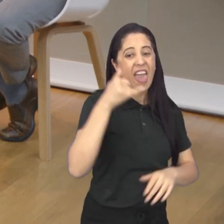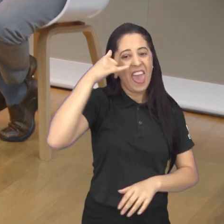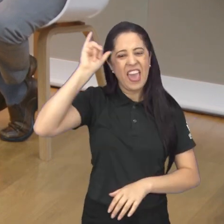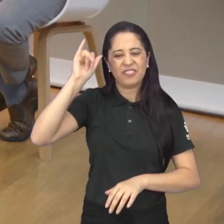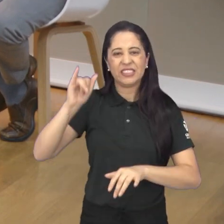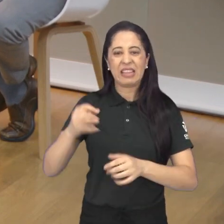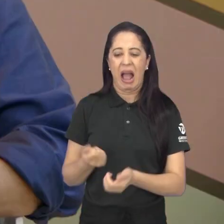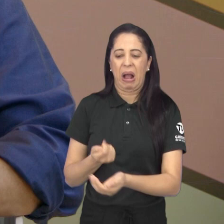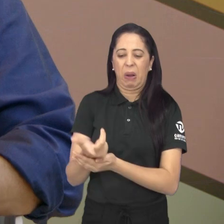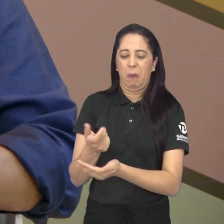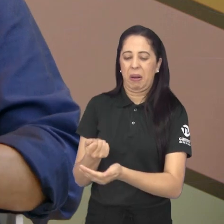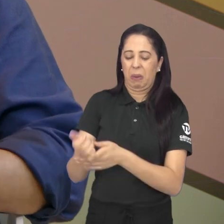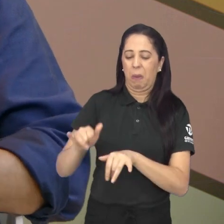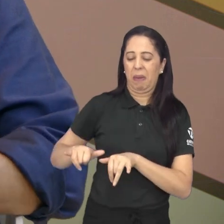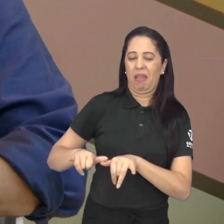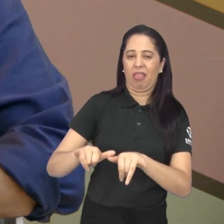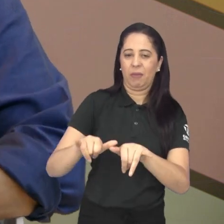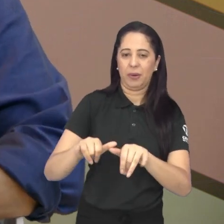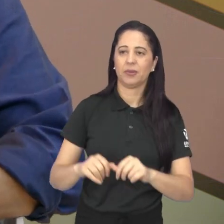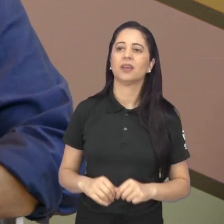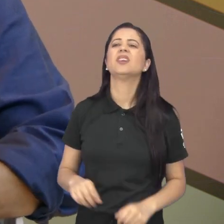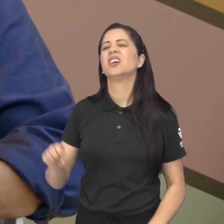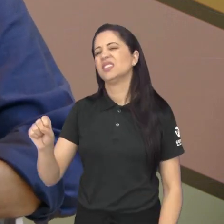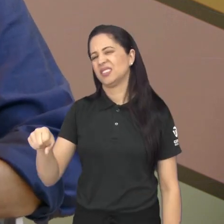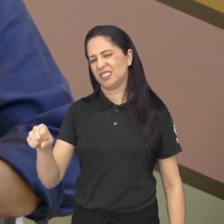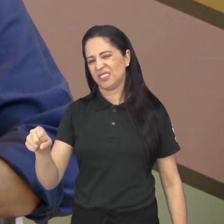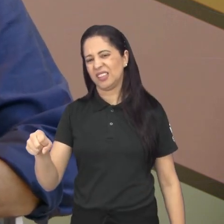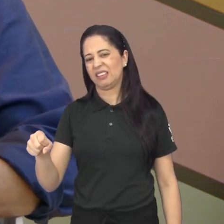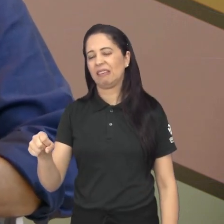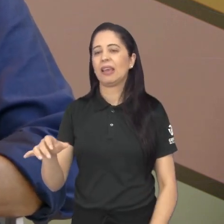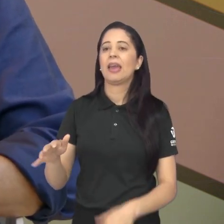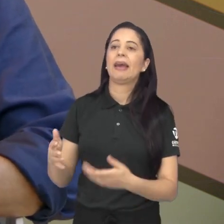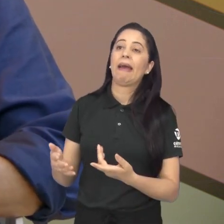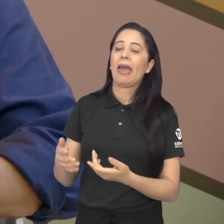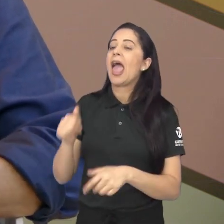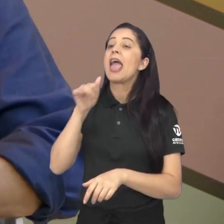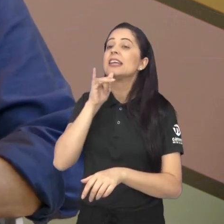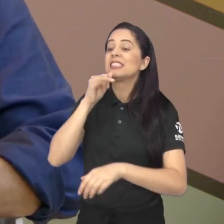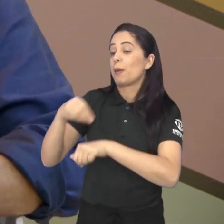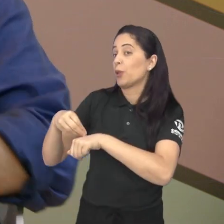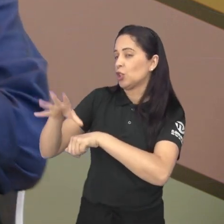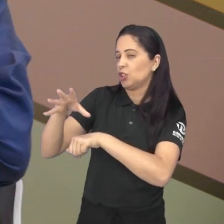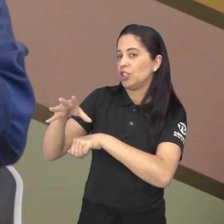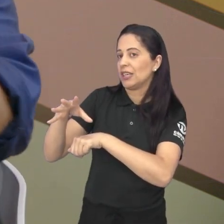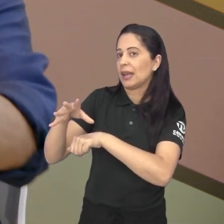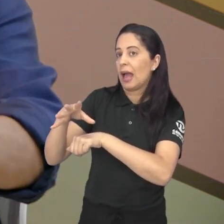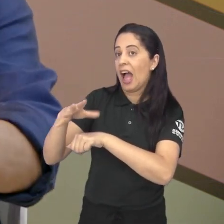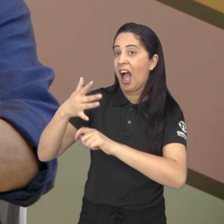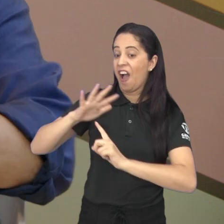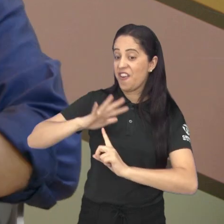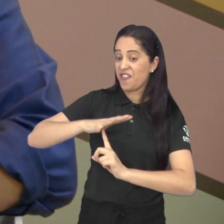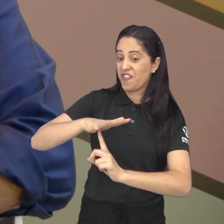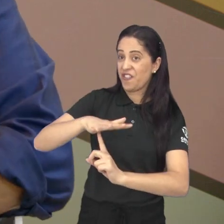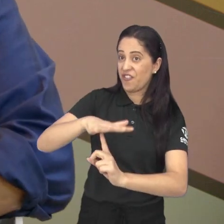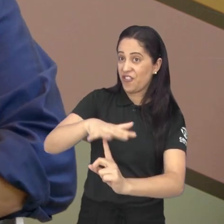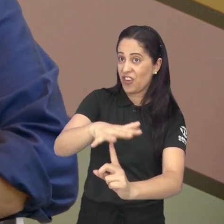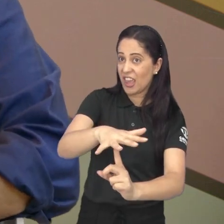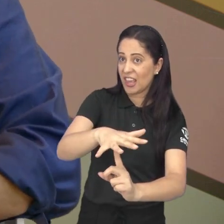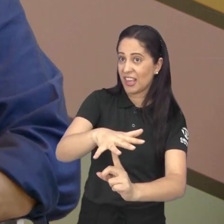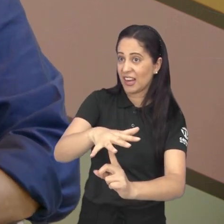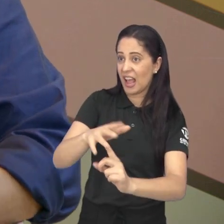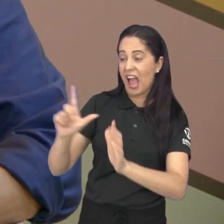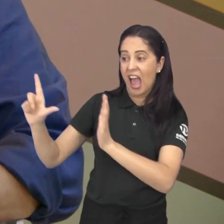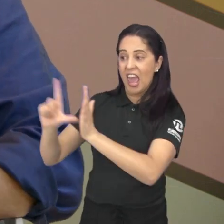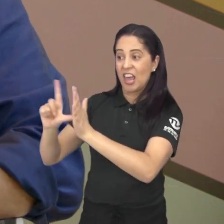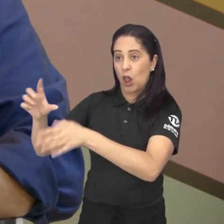dica, descascar mais, desembalar menos, ou tem gente que fala assim, feira e açougue, entendeu?